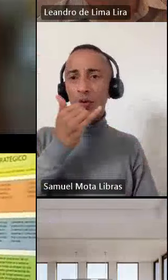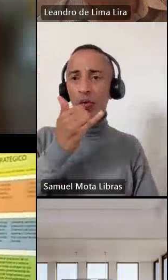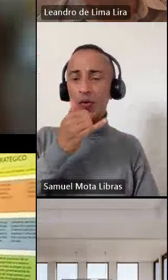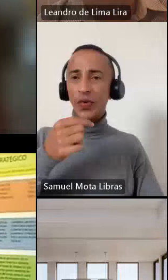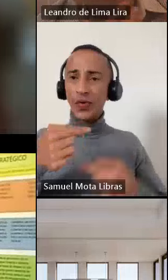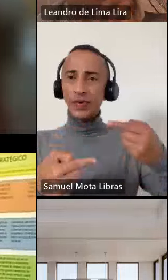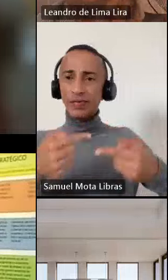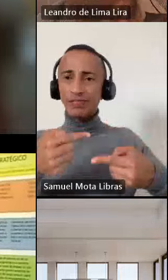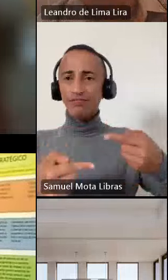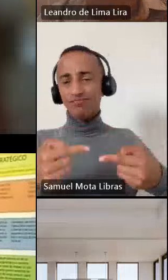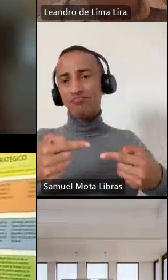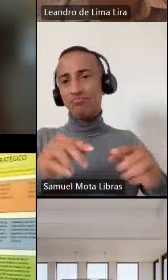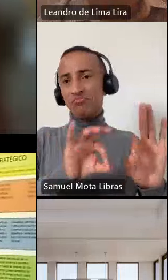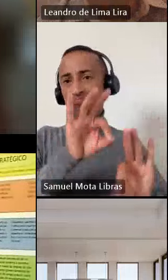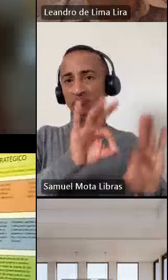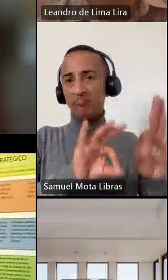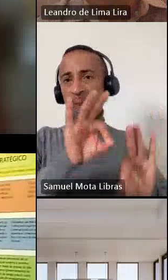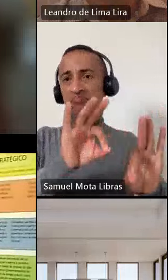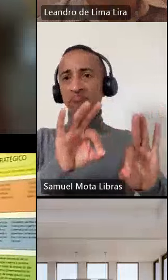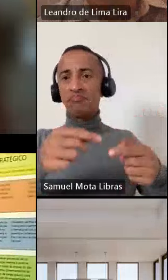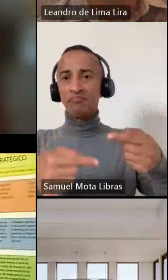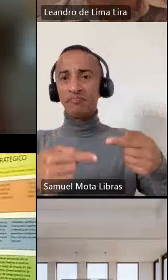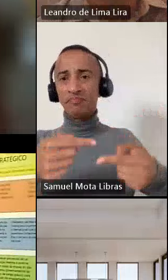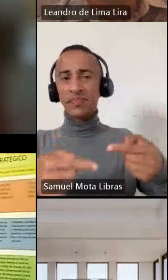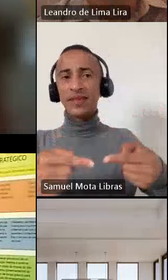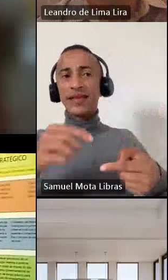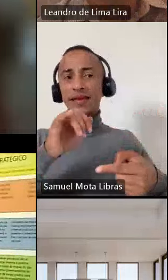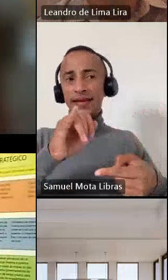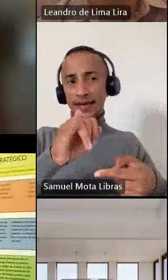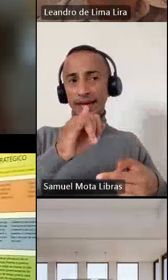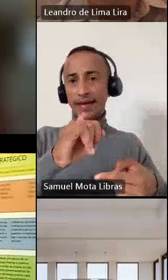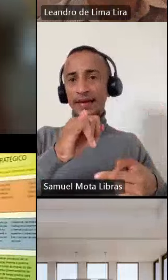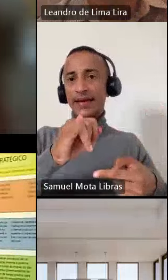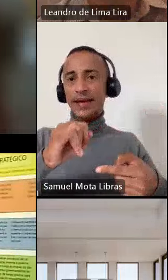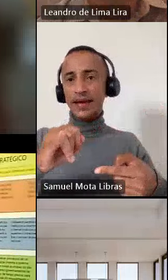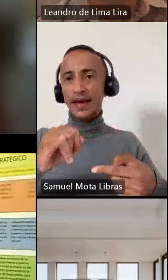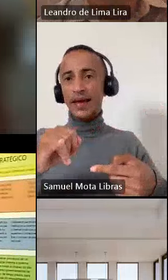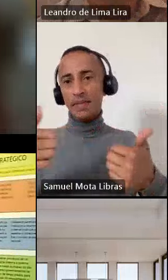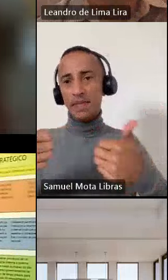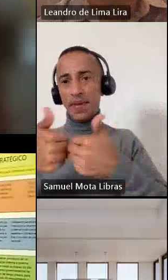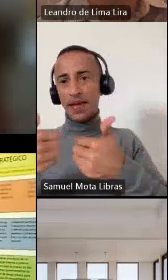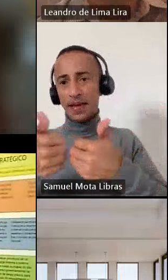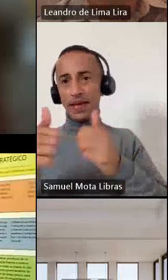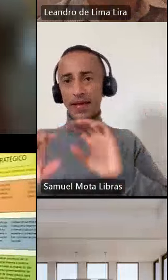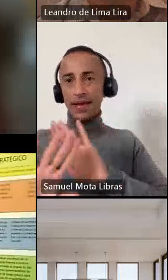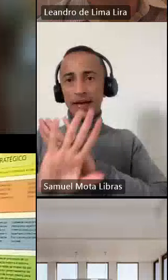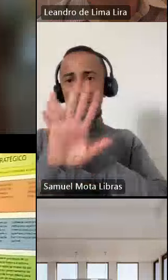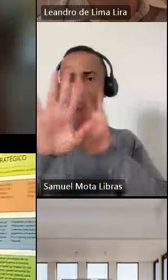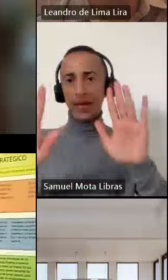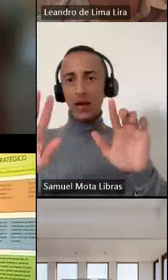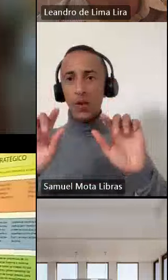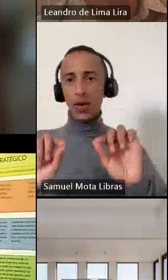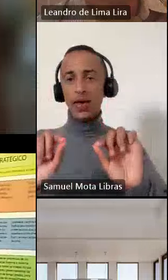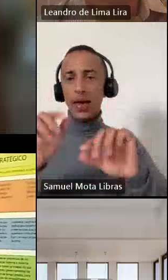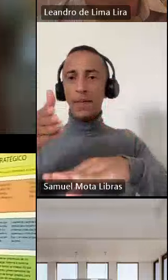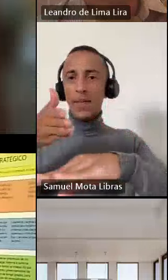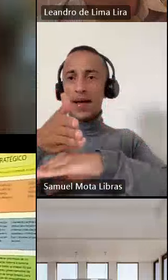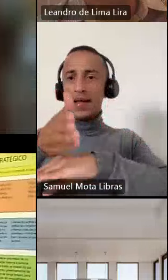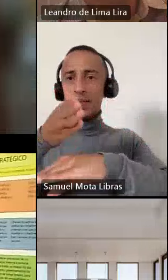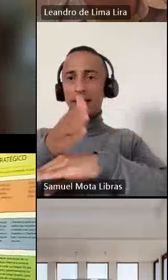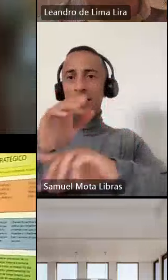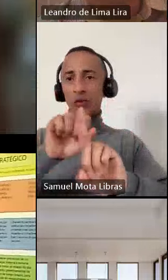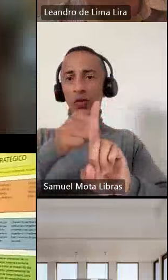um que se se aproxima da Transparência mas é um pouco além disso é a participação social a gente